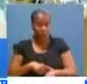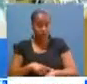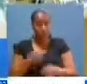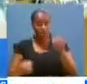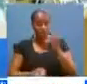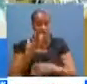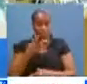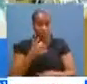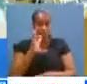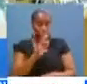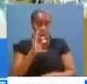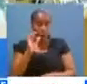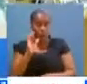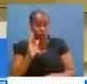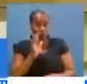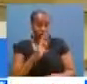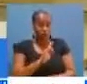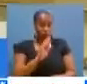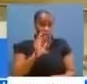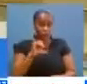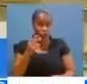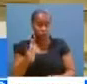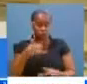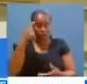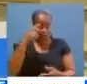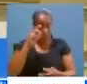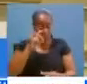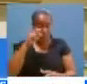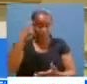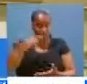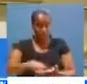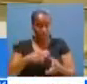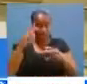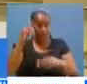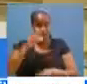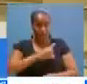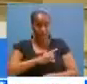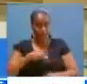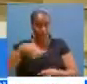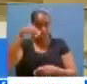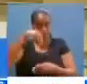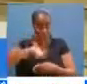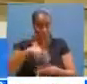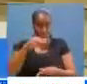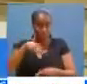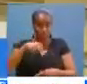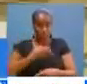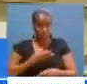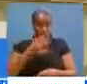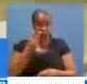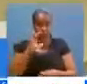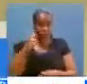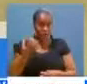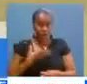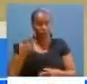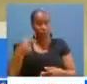a criação do Fundo Soberano de Garantia do Investimento Privado. Nesta votação, o MPD e a UCID estiveram